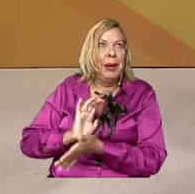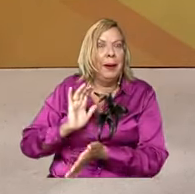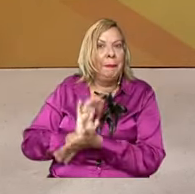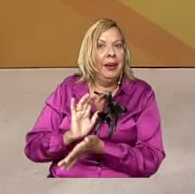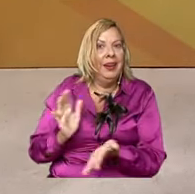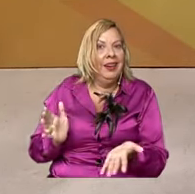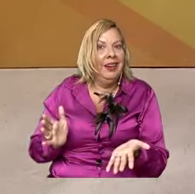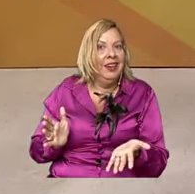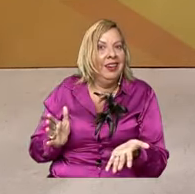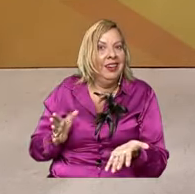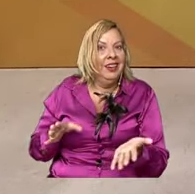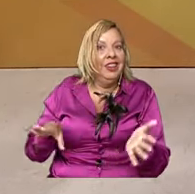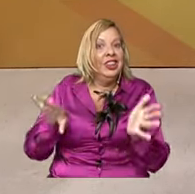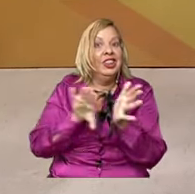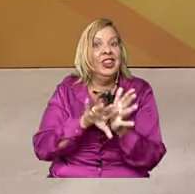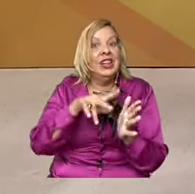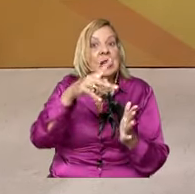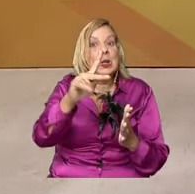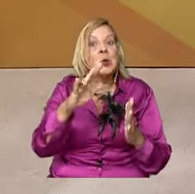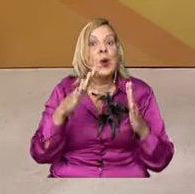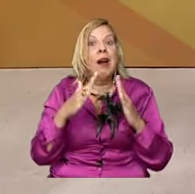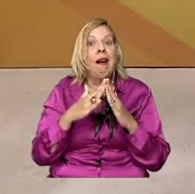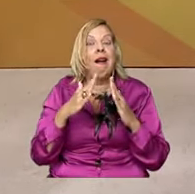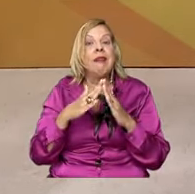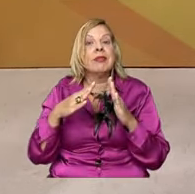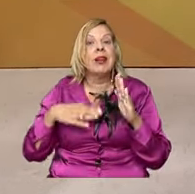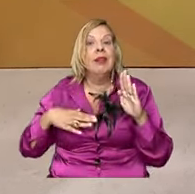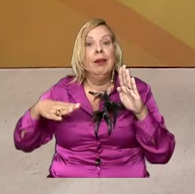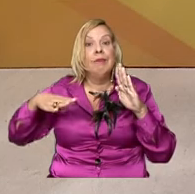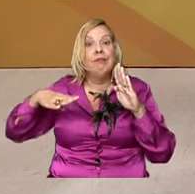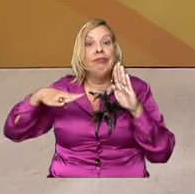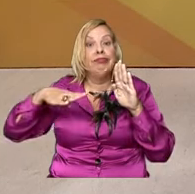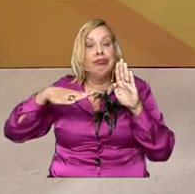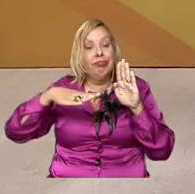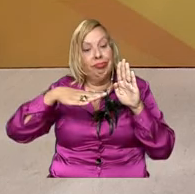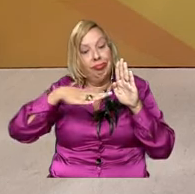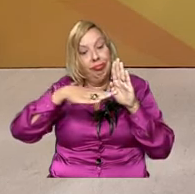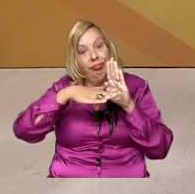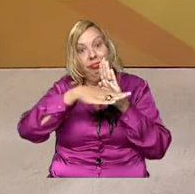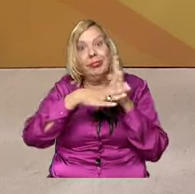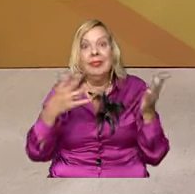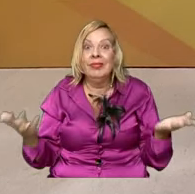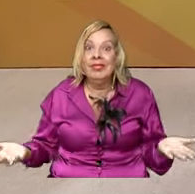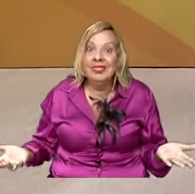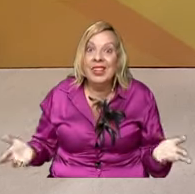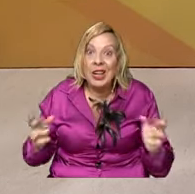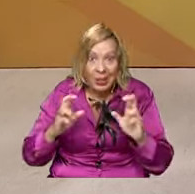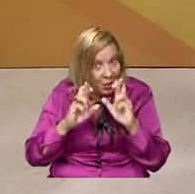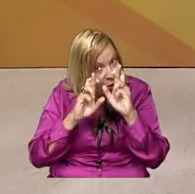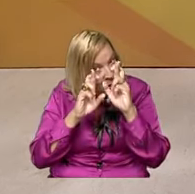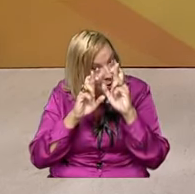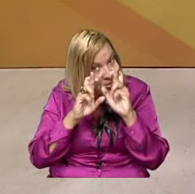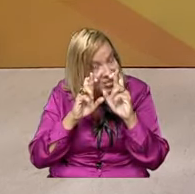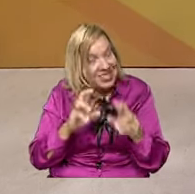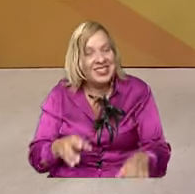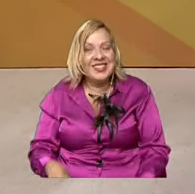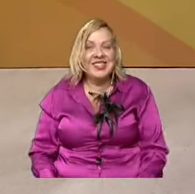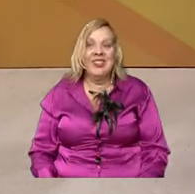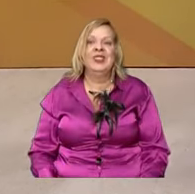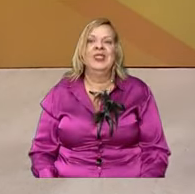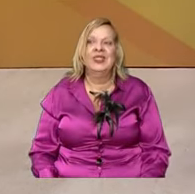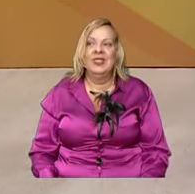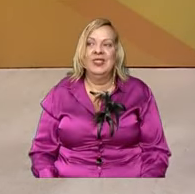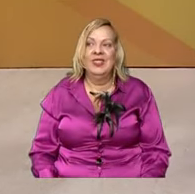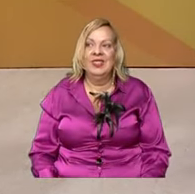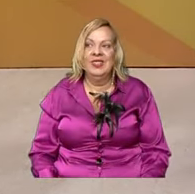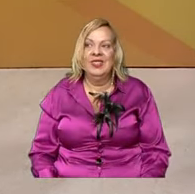com isso... Claro, você vai mudar. Com o Caju Cap é possível, marcando bolinha por bolinha, torcendo daí enquanto a gente torce daqui. Então vamos